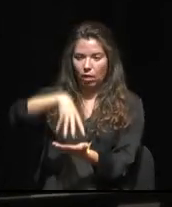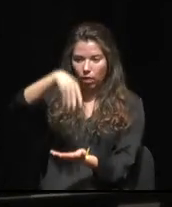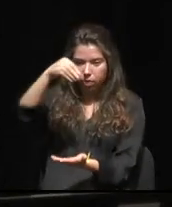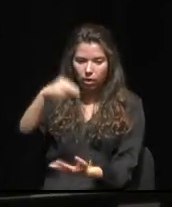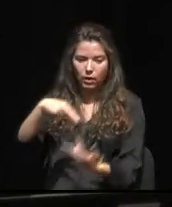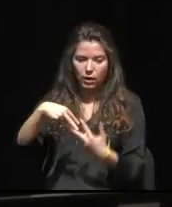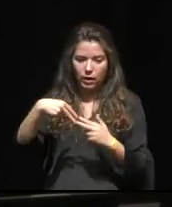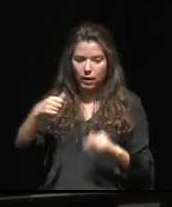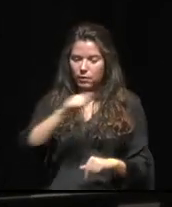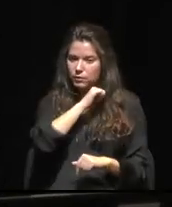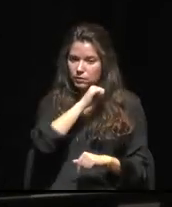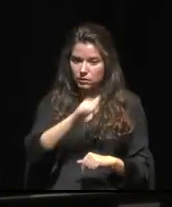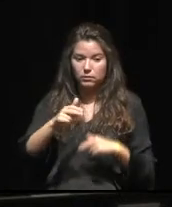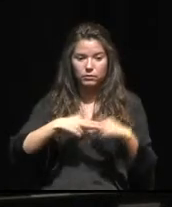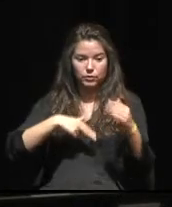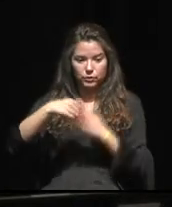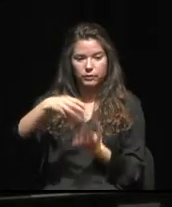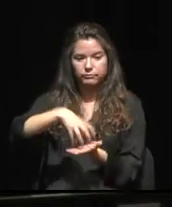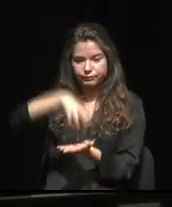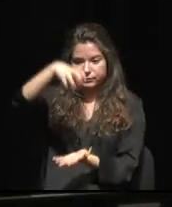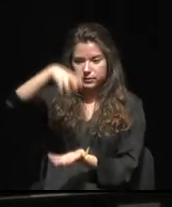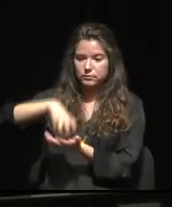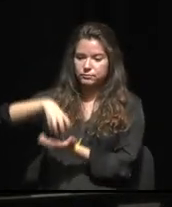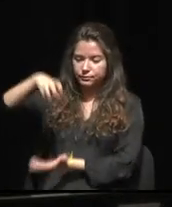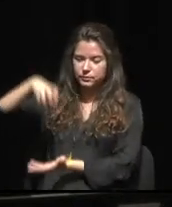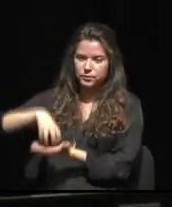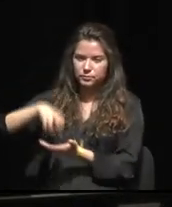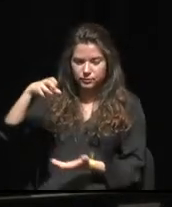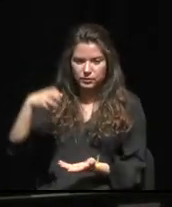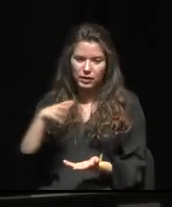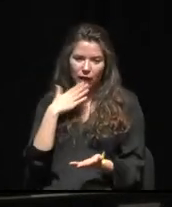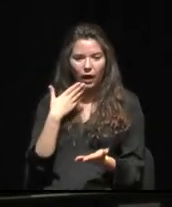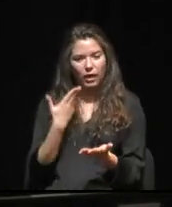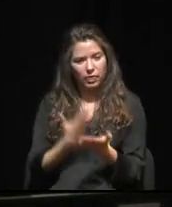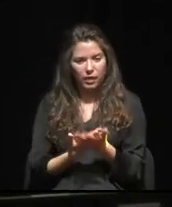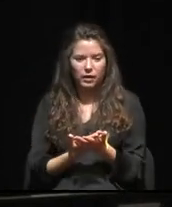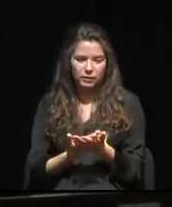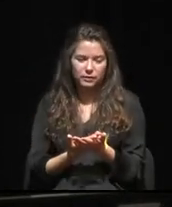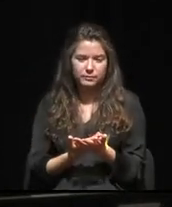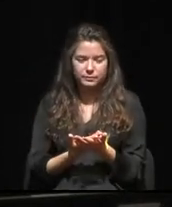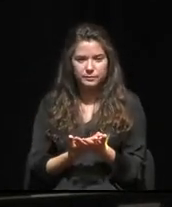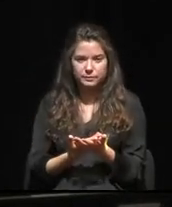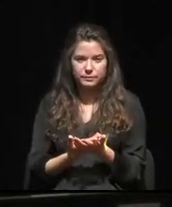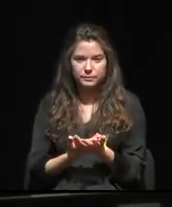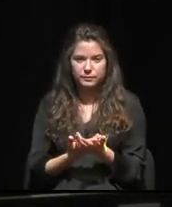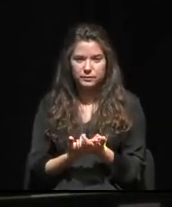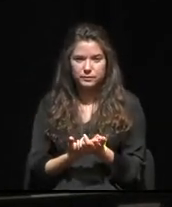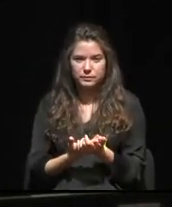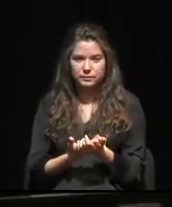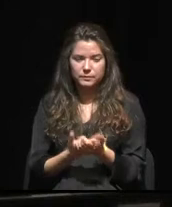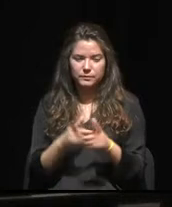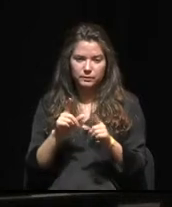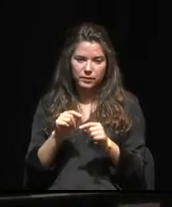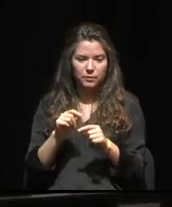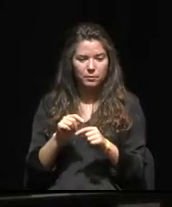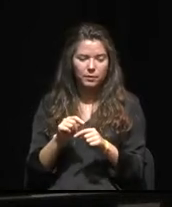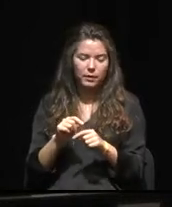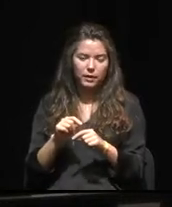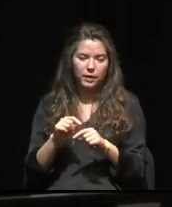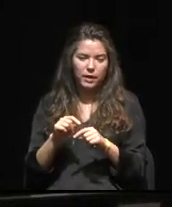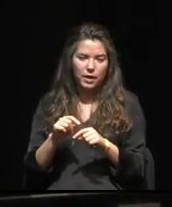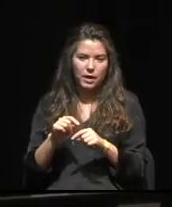câmara permitiu que fossem feitos e que inclusivamente põe em causa a atribuição precisamente à Baixa